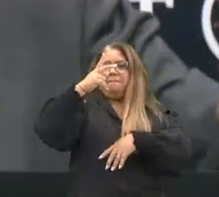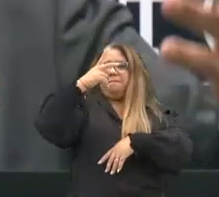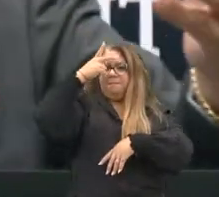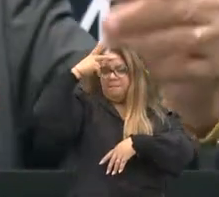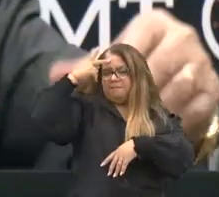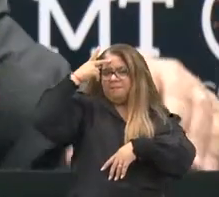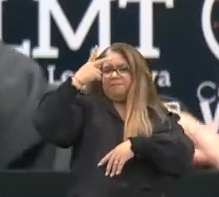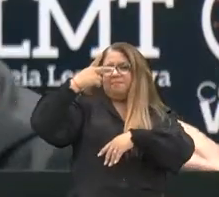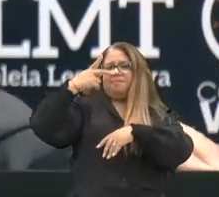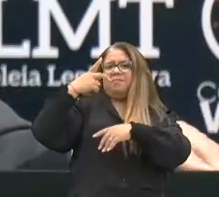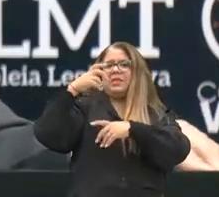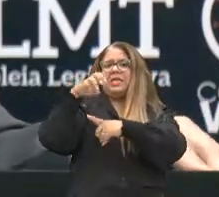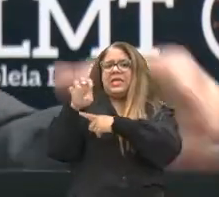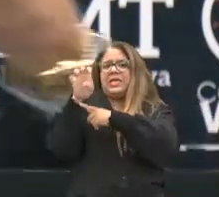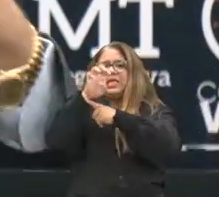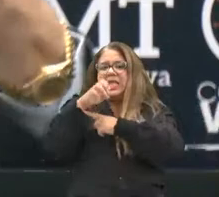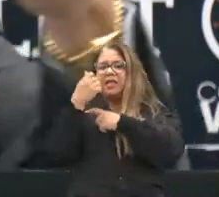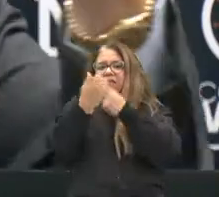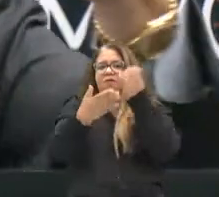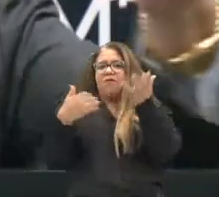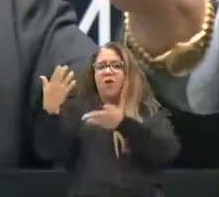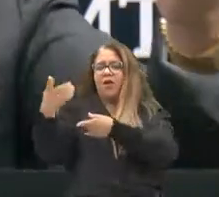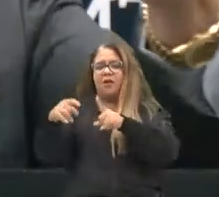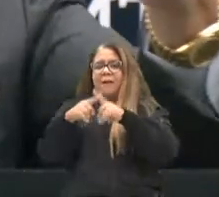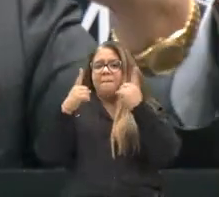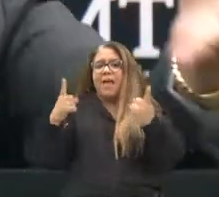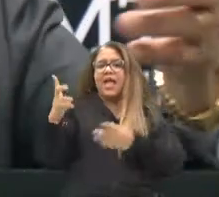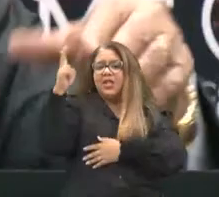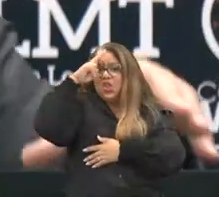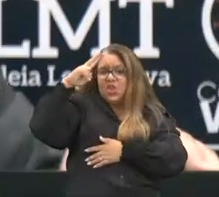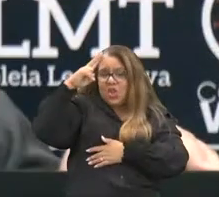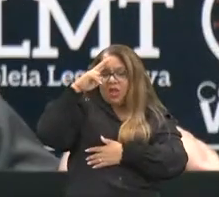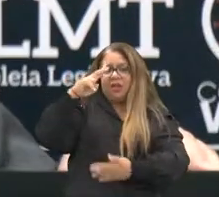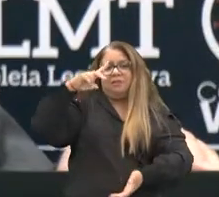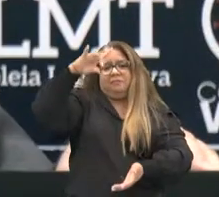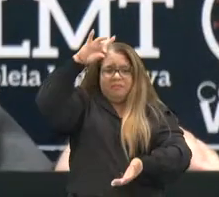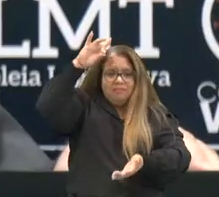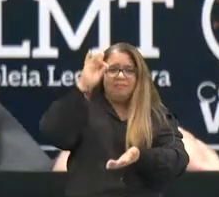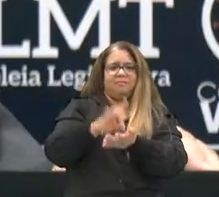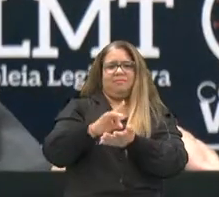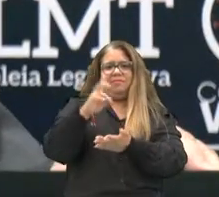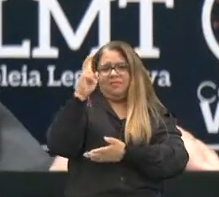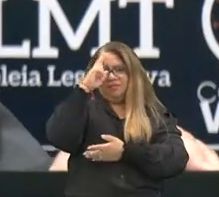construir esse Estado maravilhoso. Mas nós temos que preservar a nossa história,